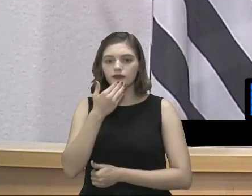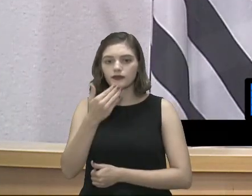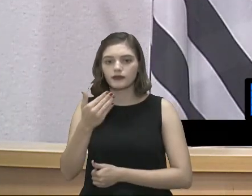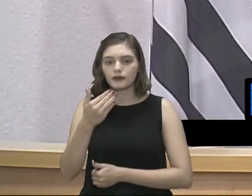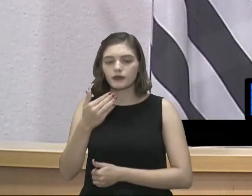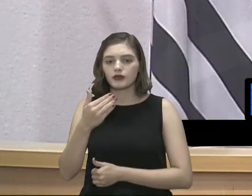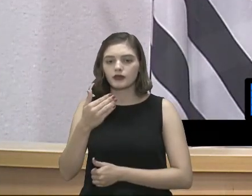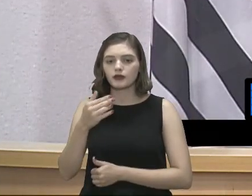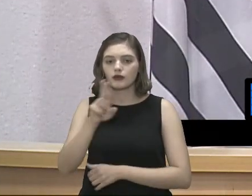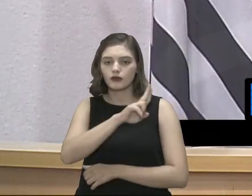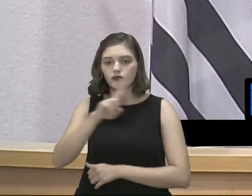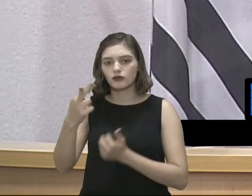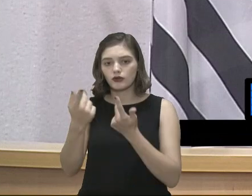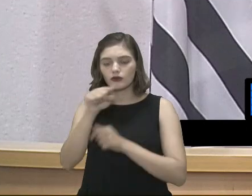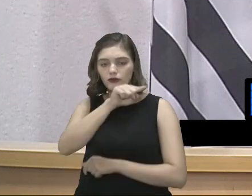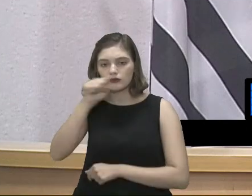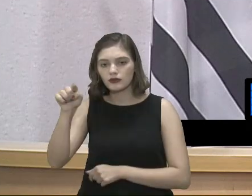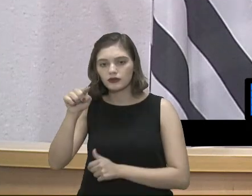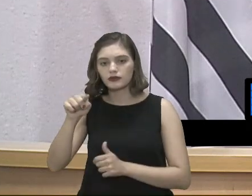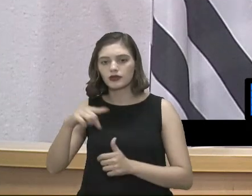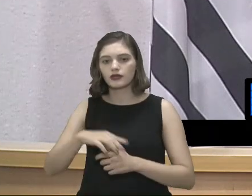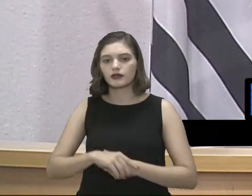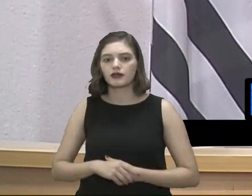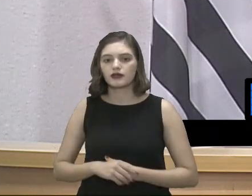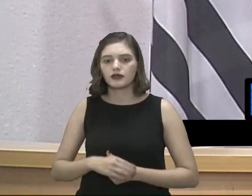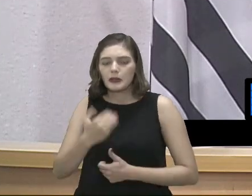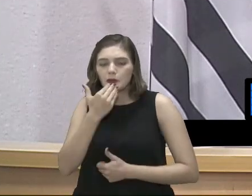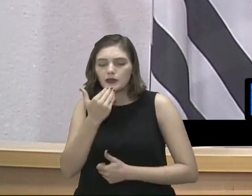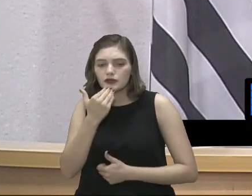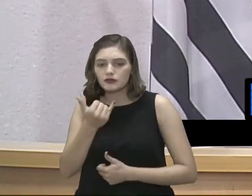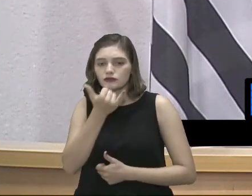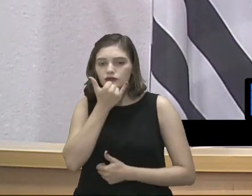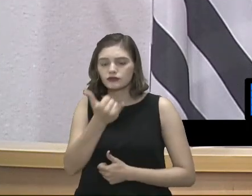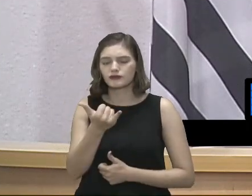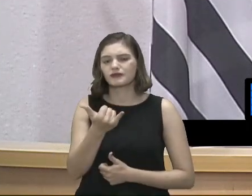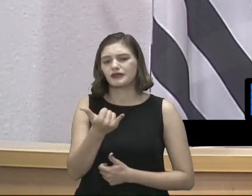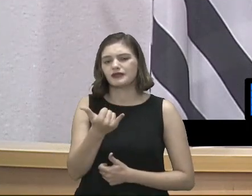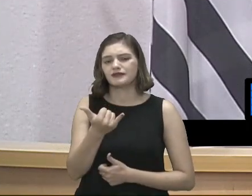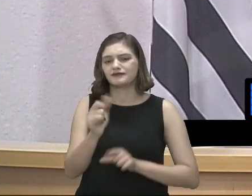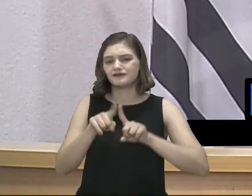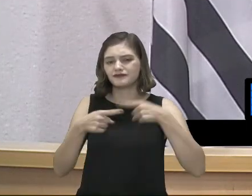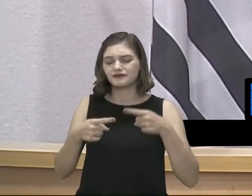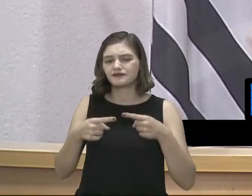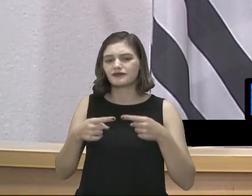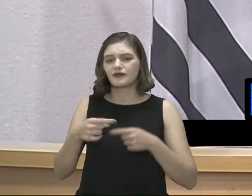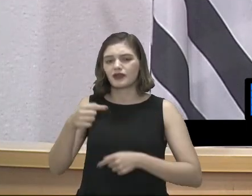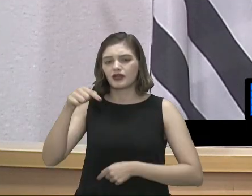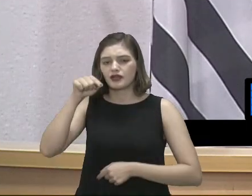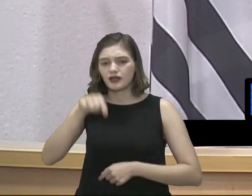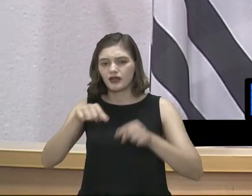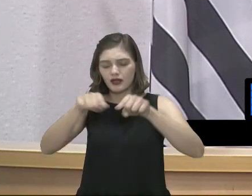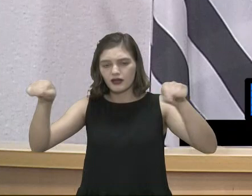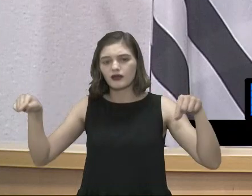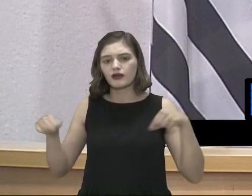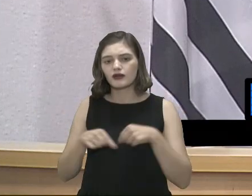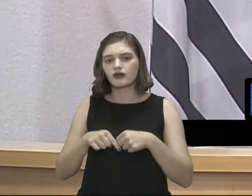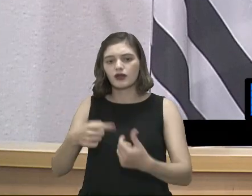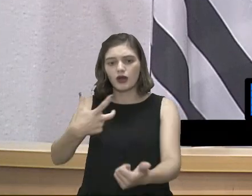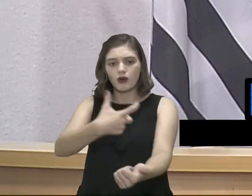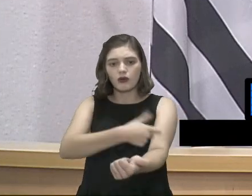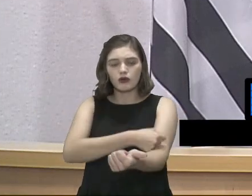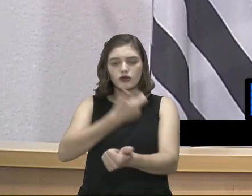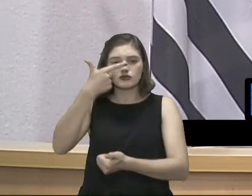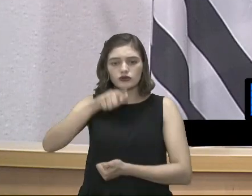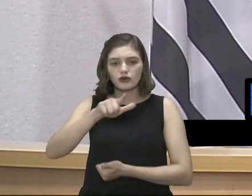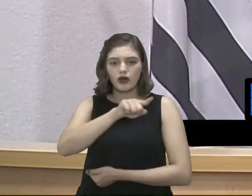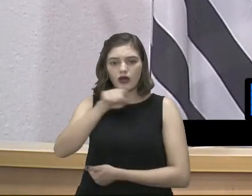corrigir lá, é para colocar igual tá aqui. Aí colocaram, pediram desculpa, ficou aquela coisa, mas depois de estar lá dentro tomando já o soro, as enfermeiras também,